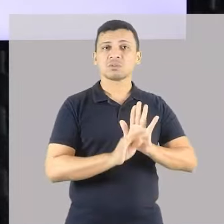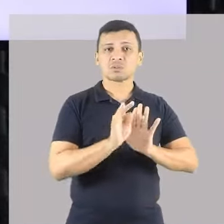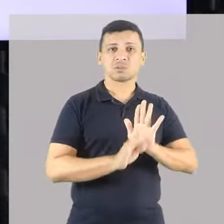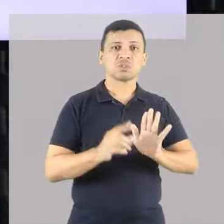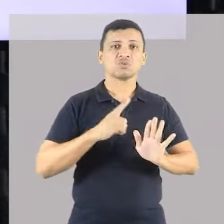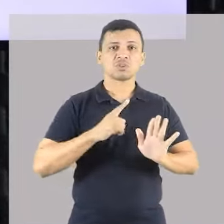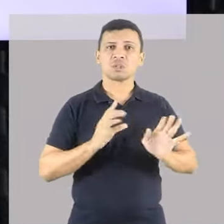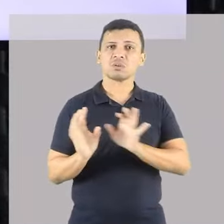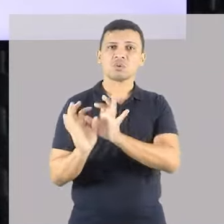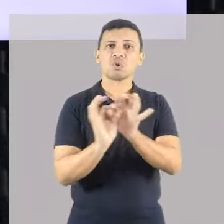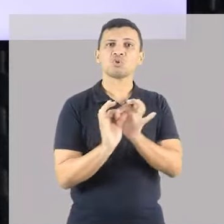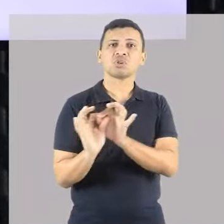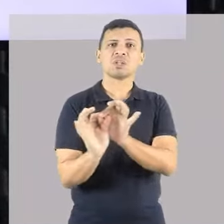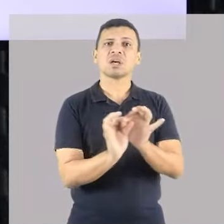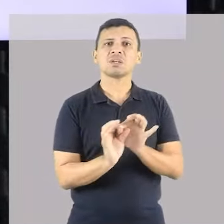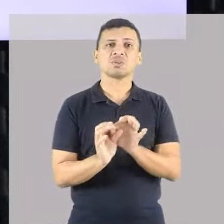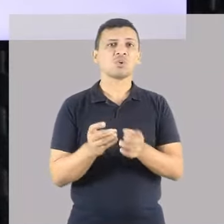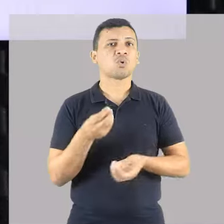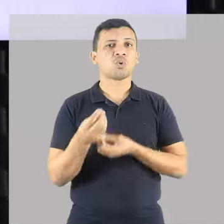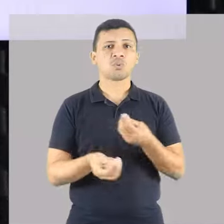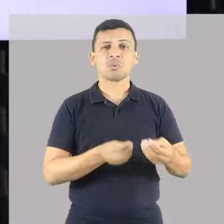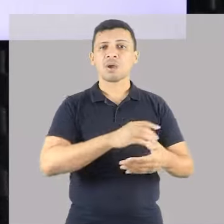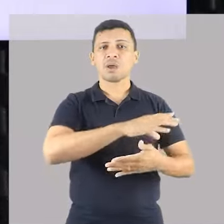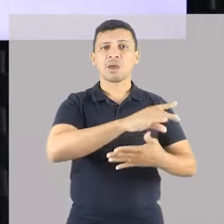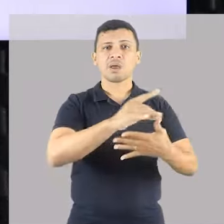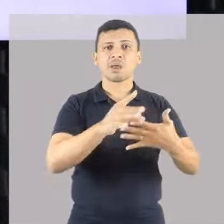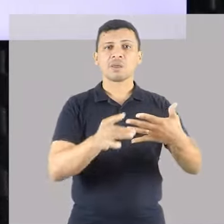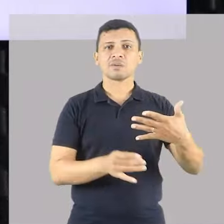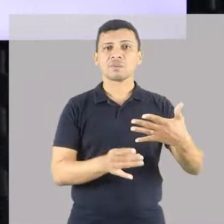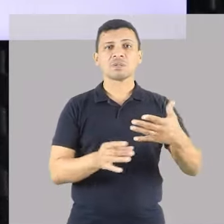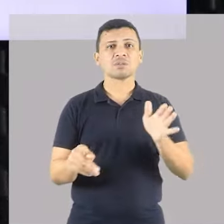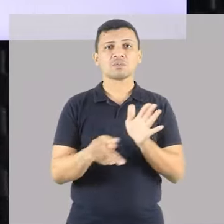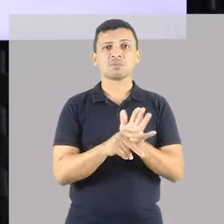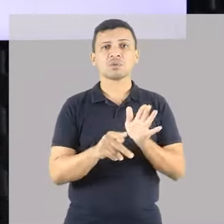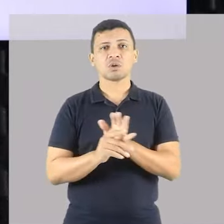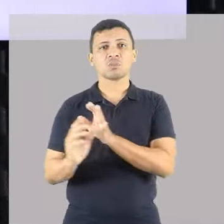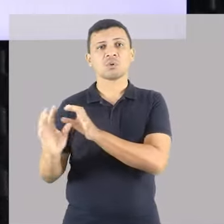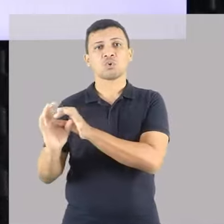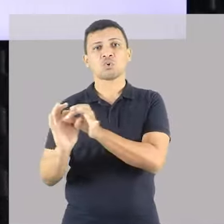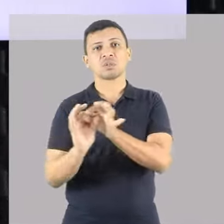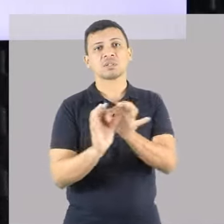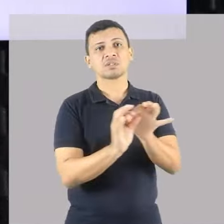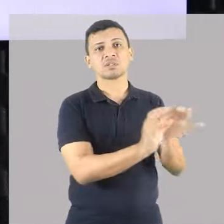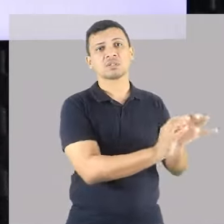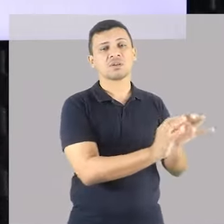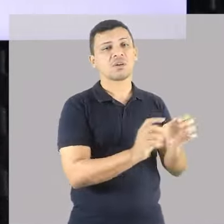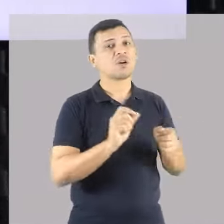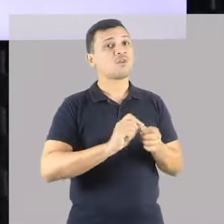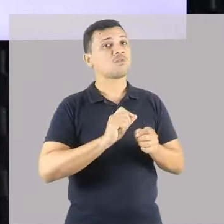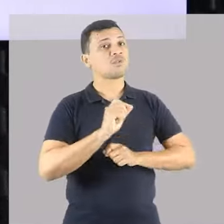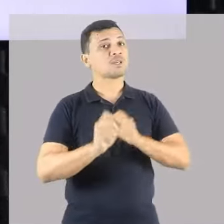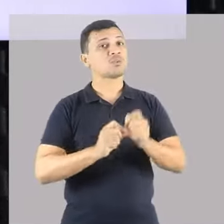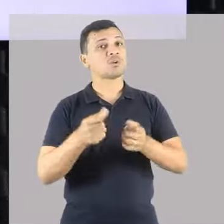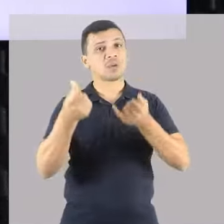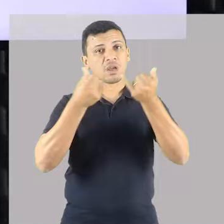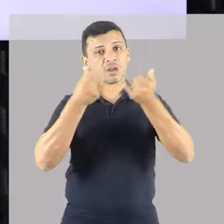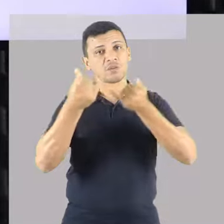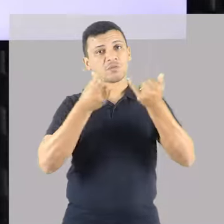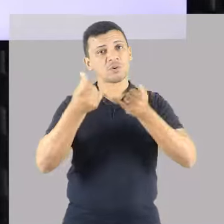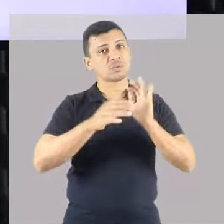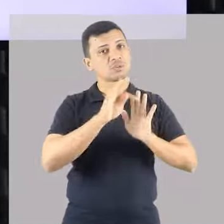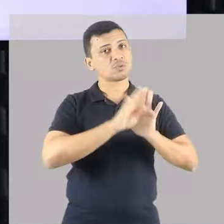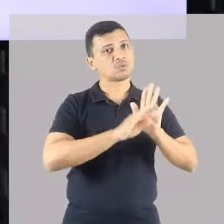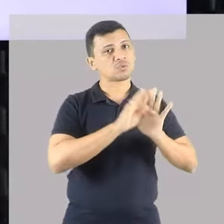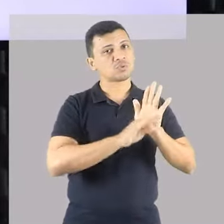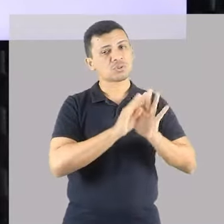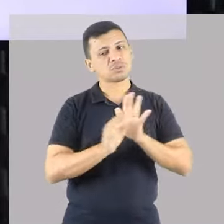garante essa unidade são os elementos coesivos são os elementos que vão fazer as conexões entre as informações do texto e que vão